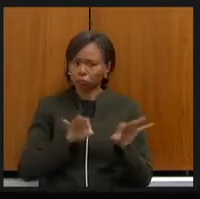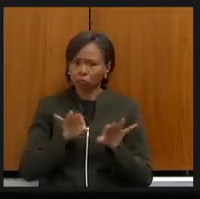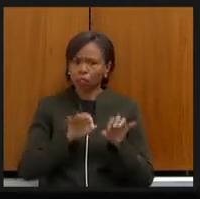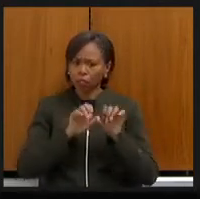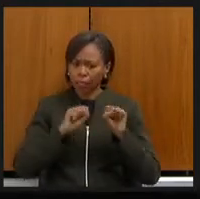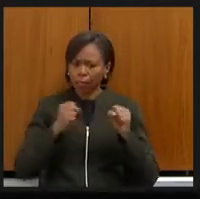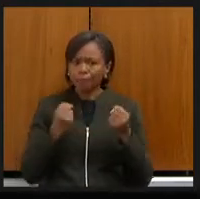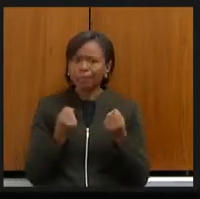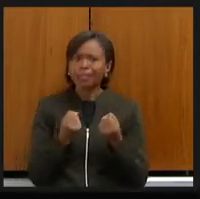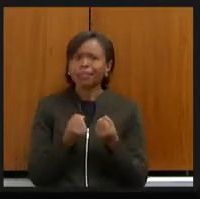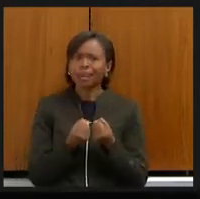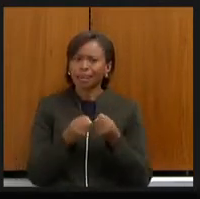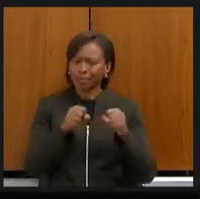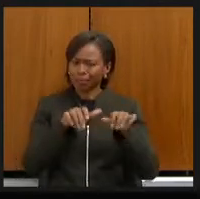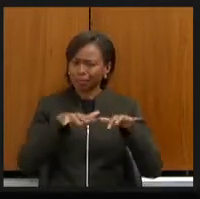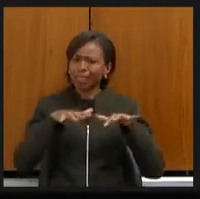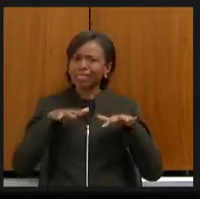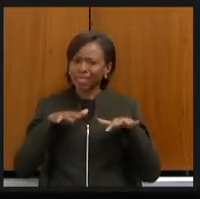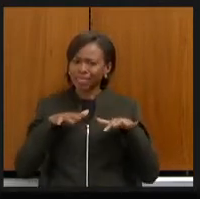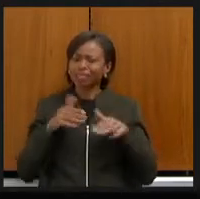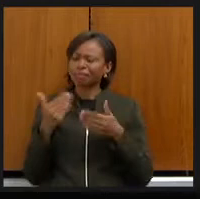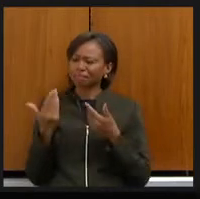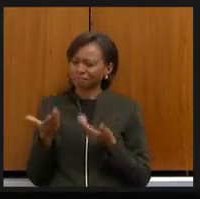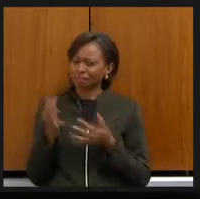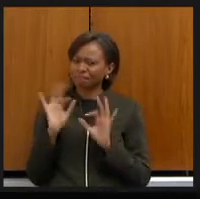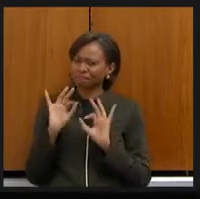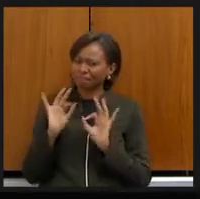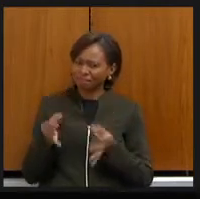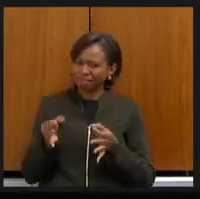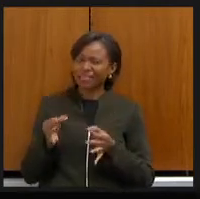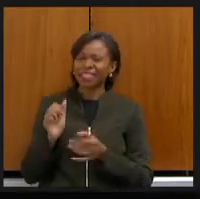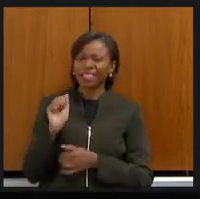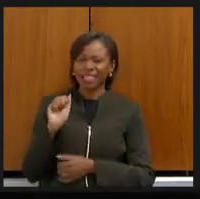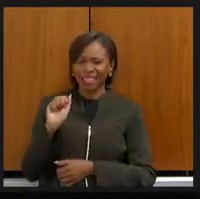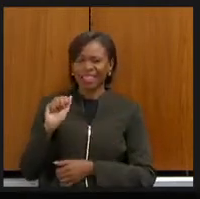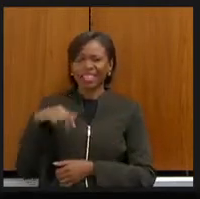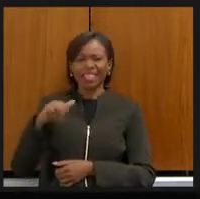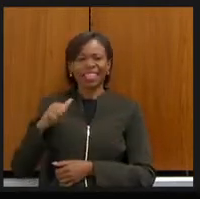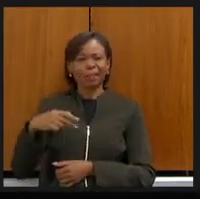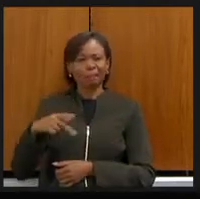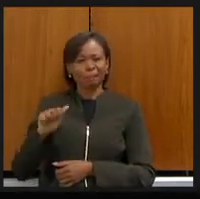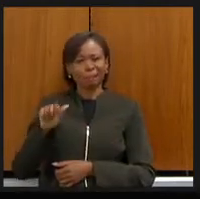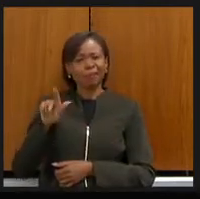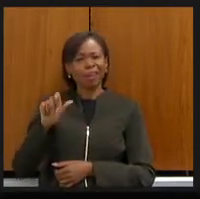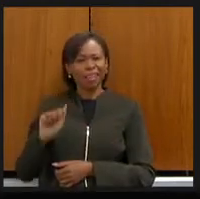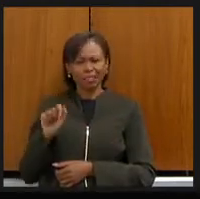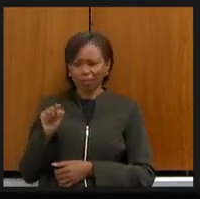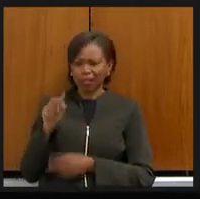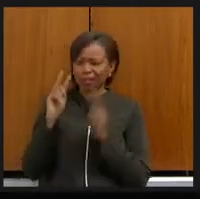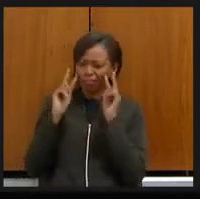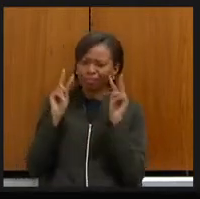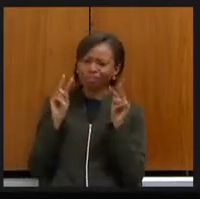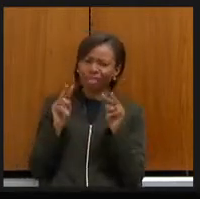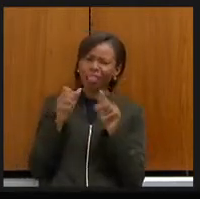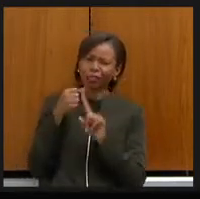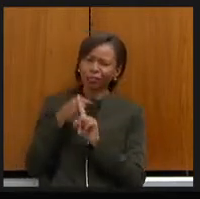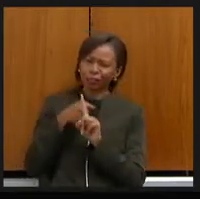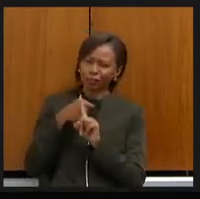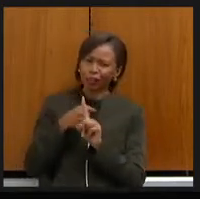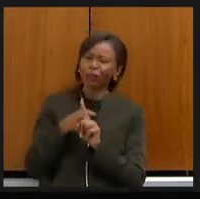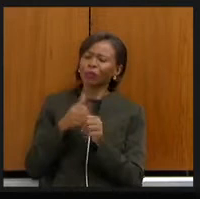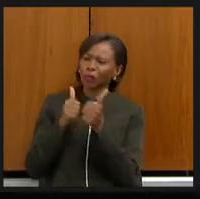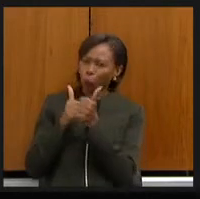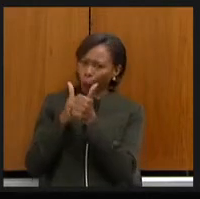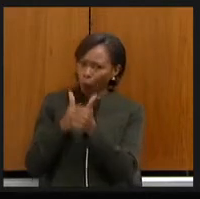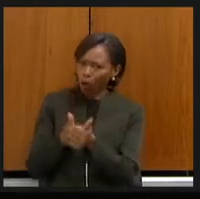e assim e é isso aí viu Ana Paula fico muito feliz em ver sua adulta te acompanhe muito torço